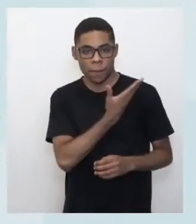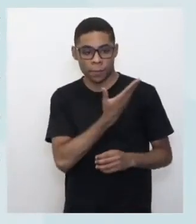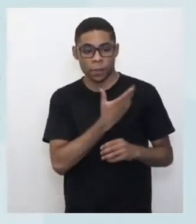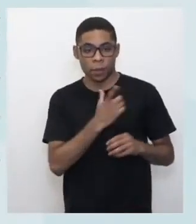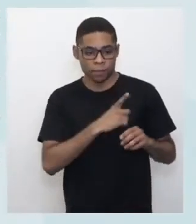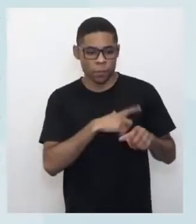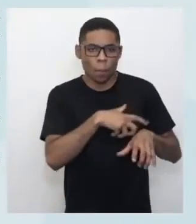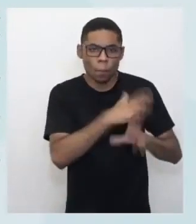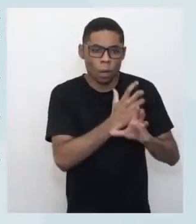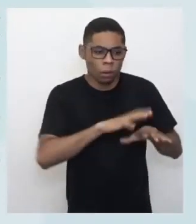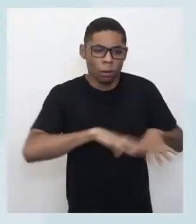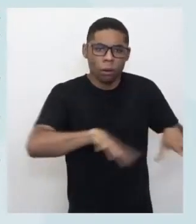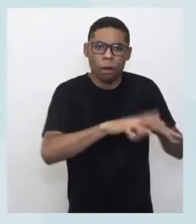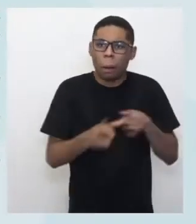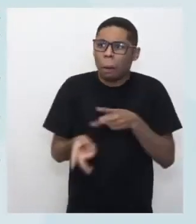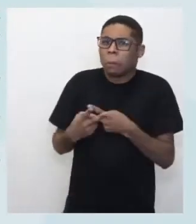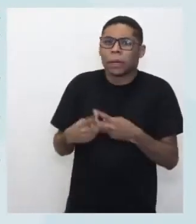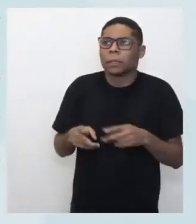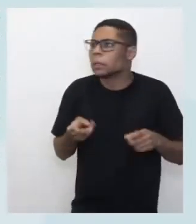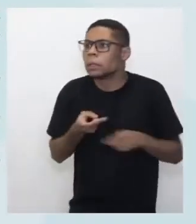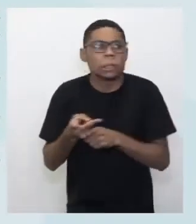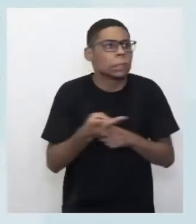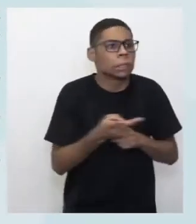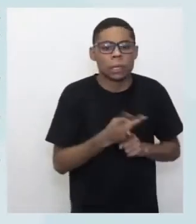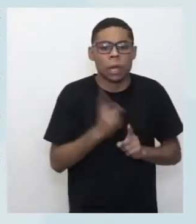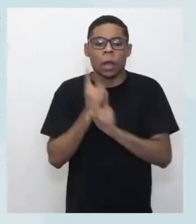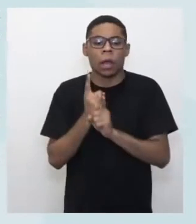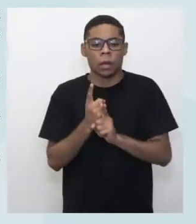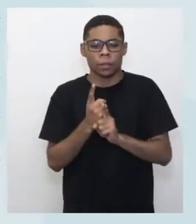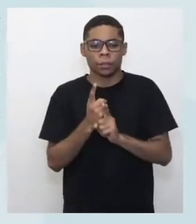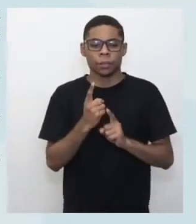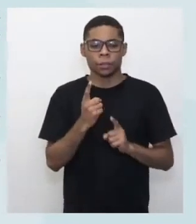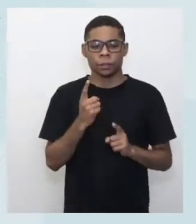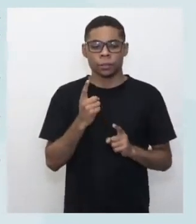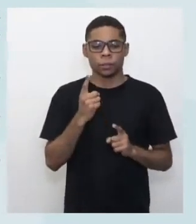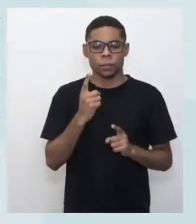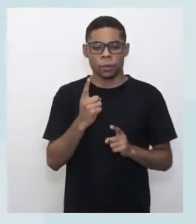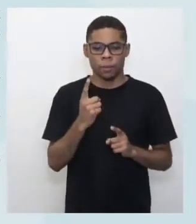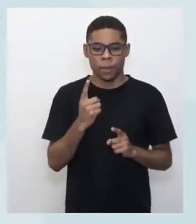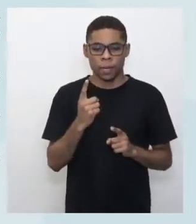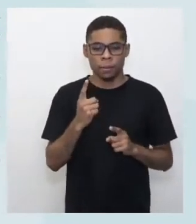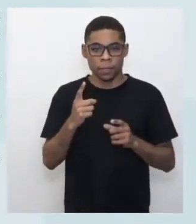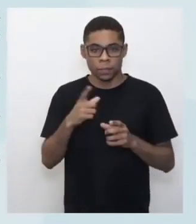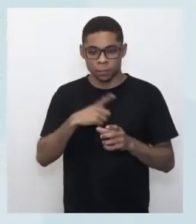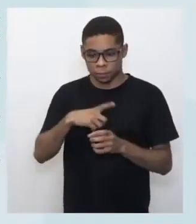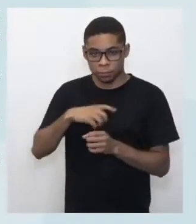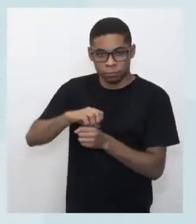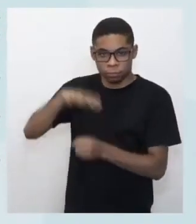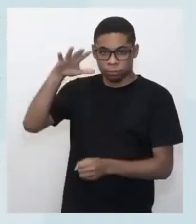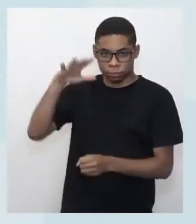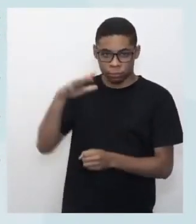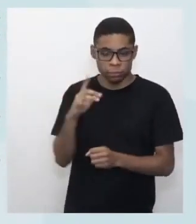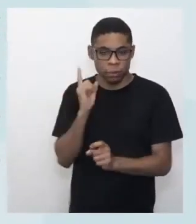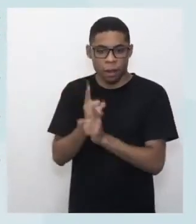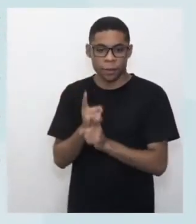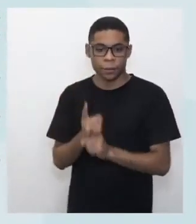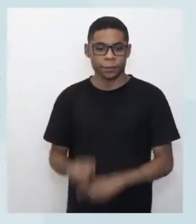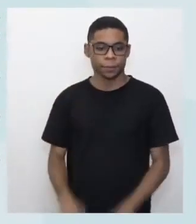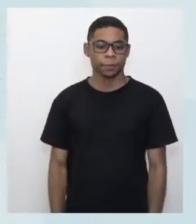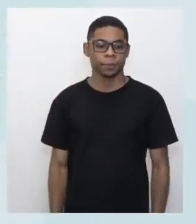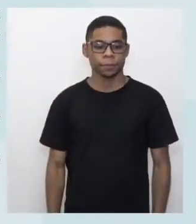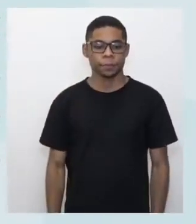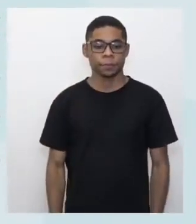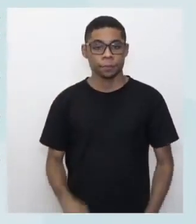deserta encontram uma lâmpada mágica. Inside it is a genie who agrees to grant each friend one wish.